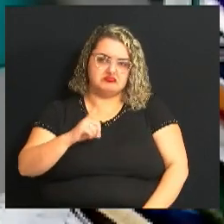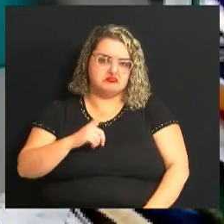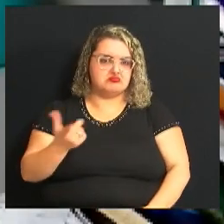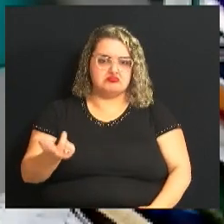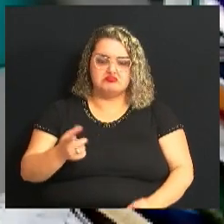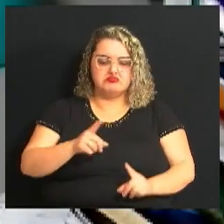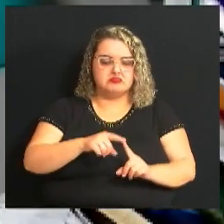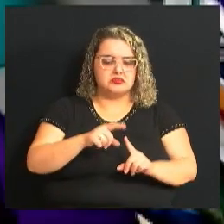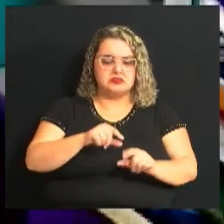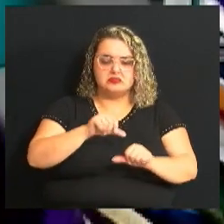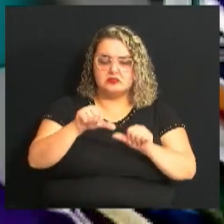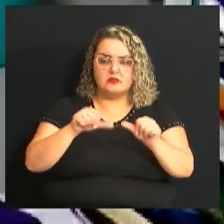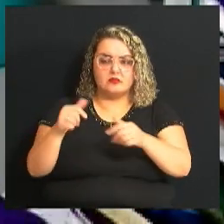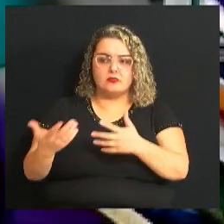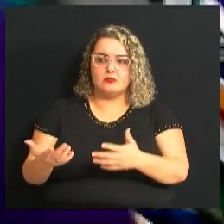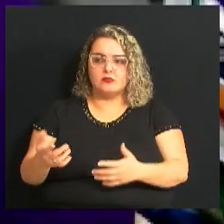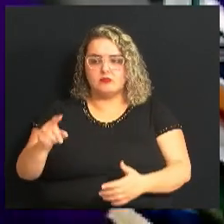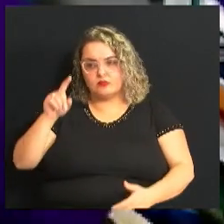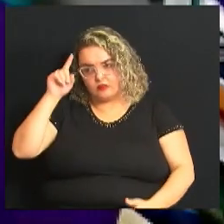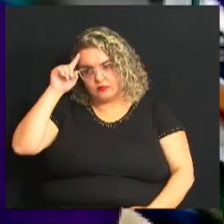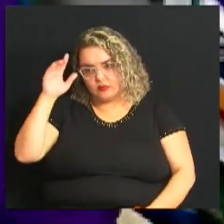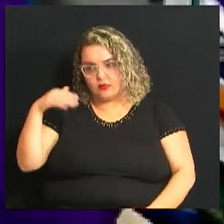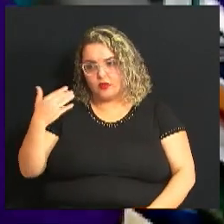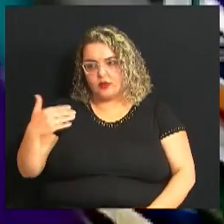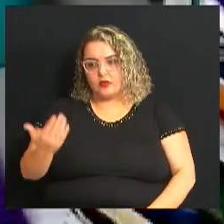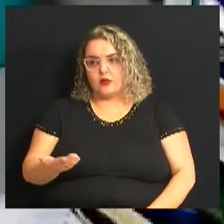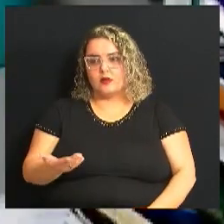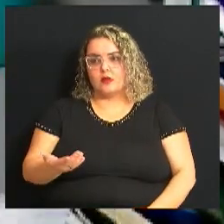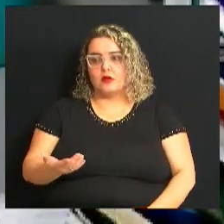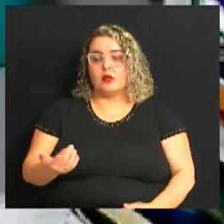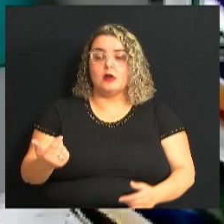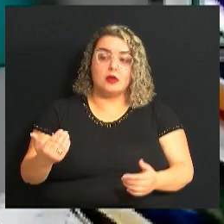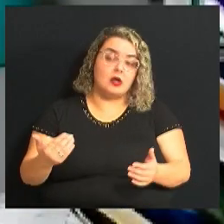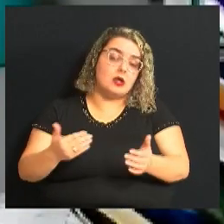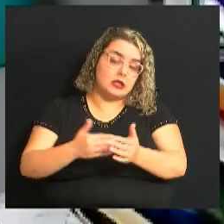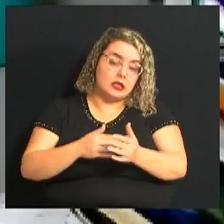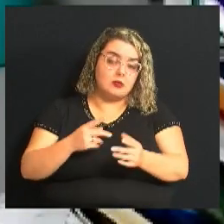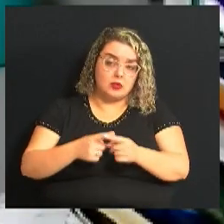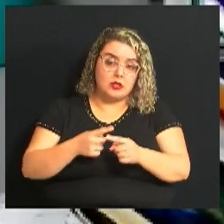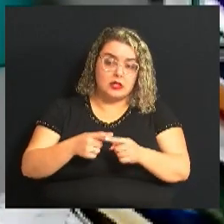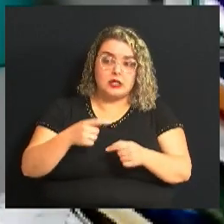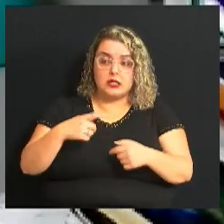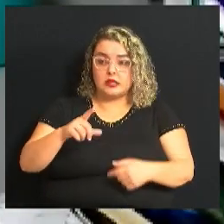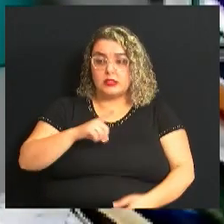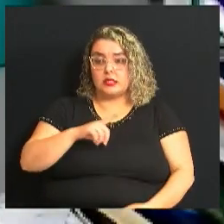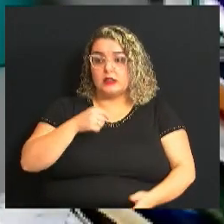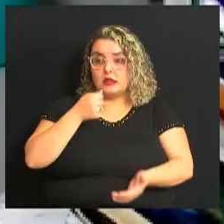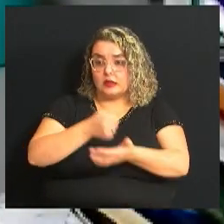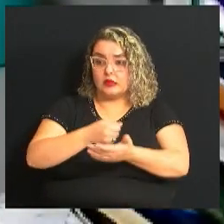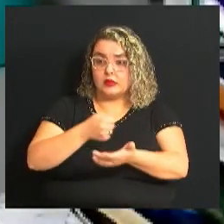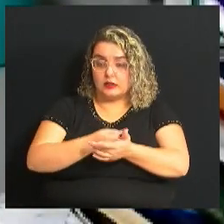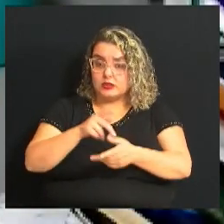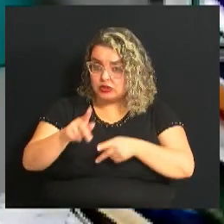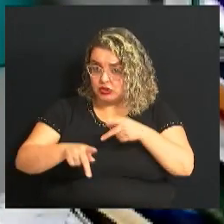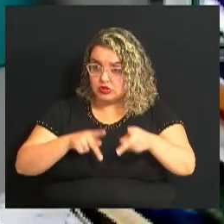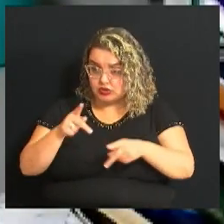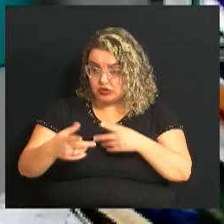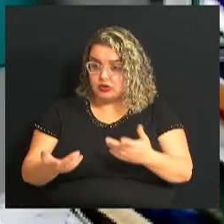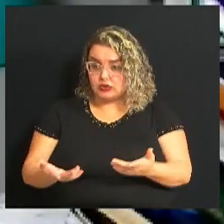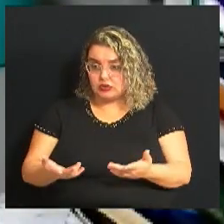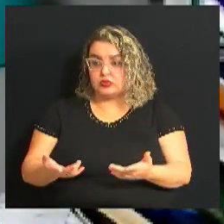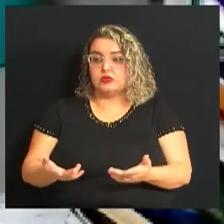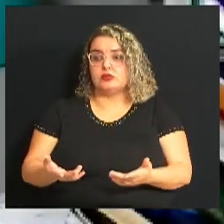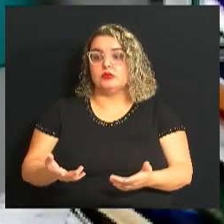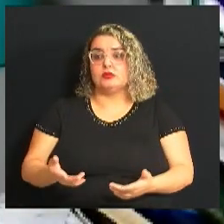ali, né, no dia a dia do cotidiano, até porque haverá uma cobrança por parte da população com relação à aplicação